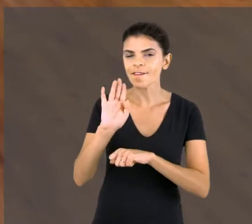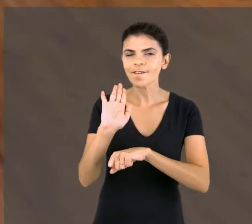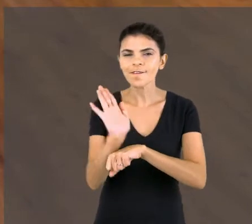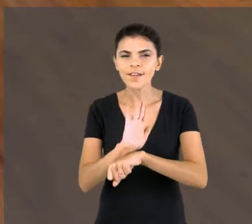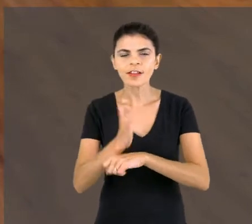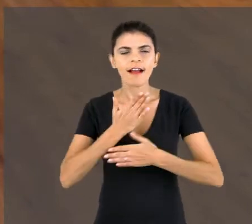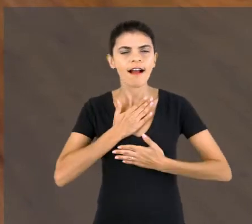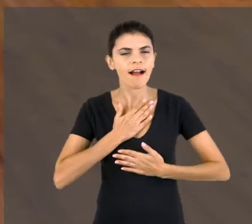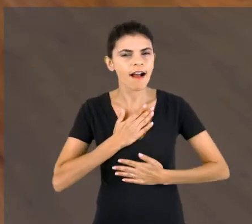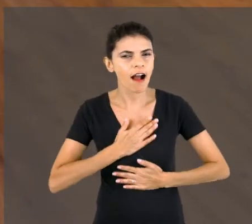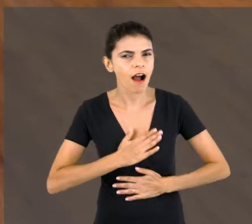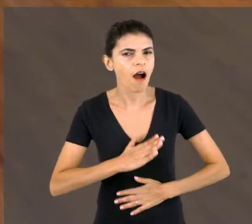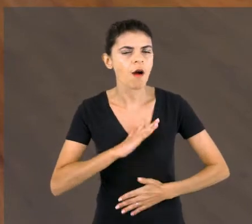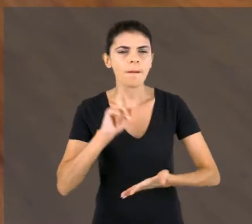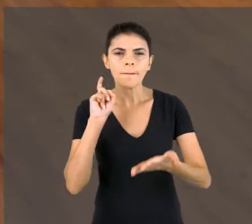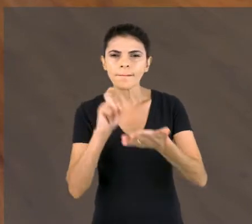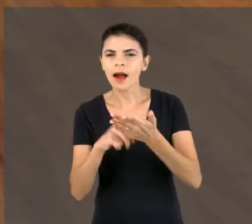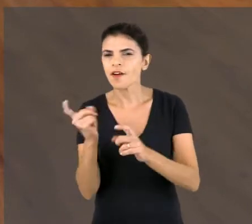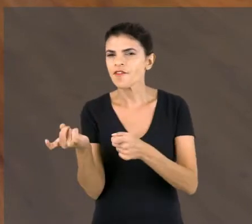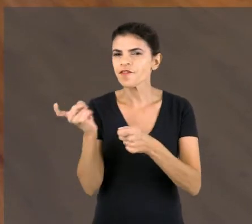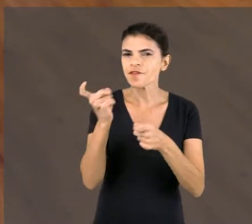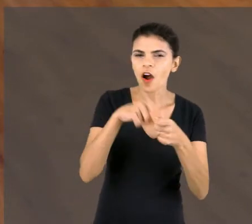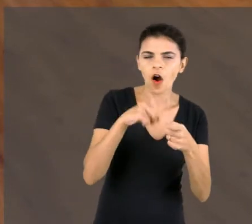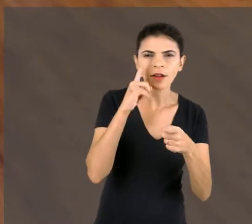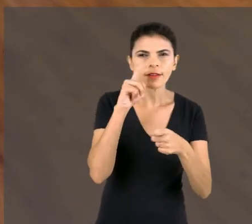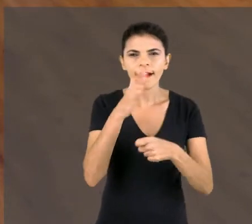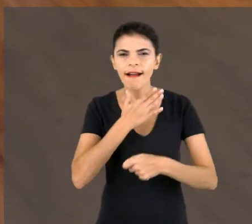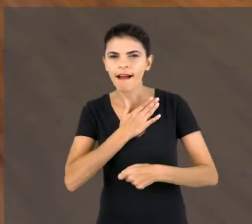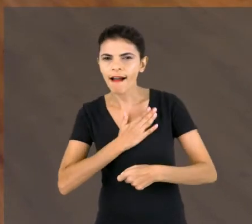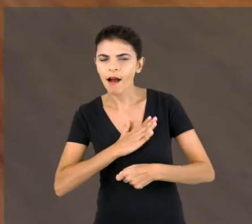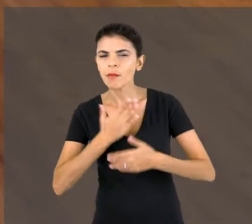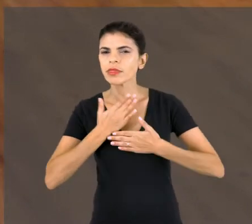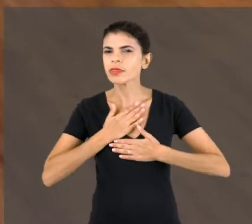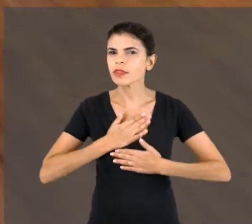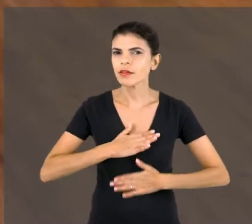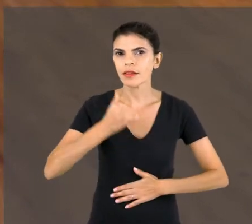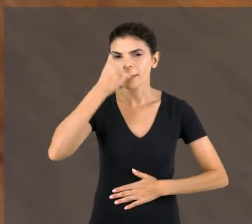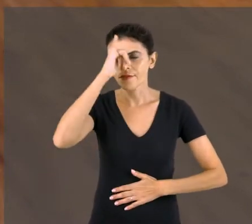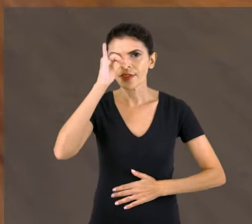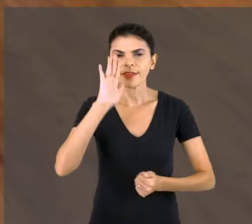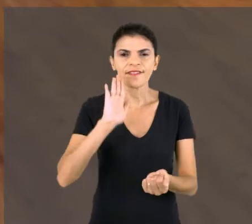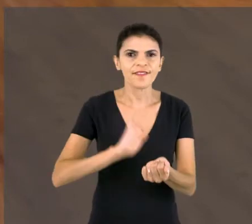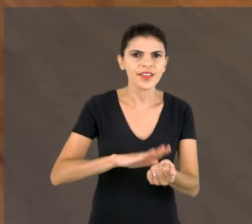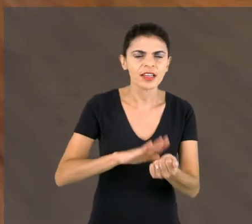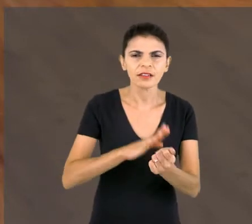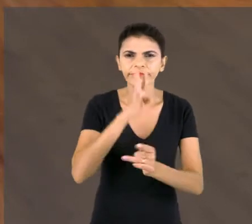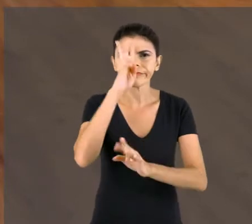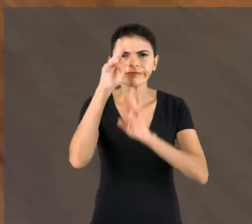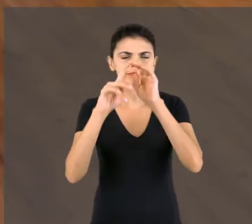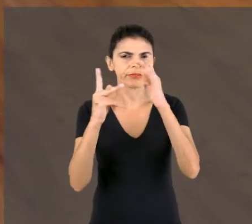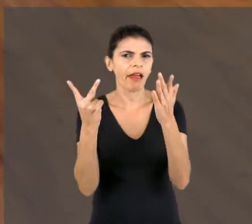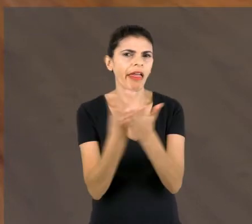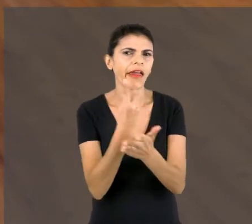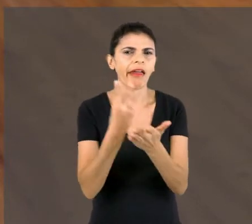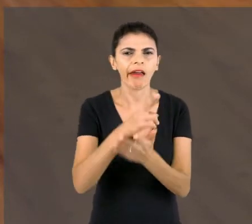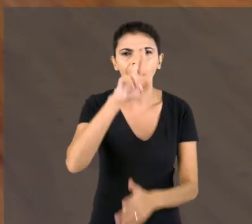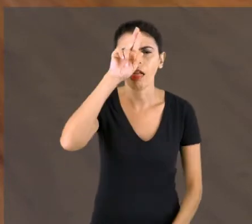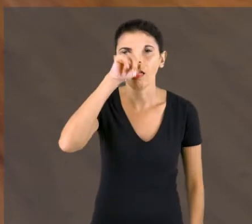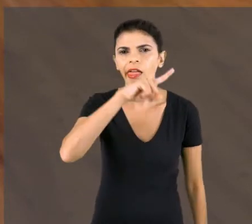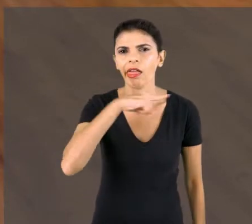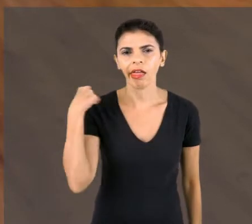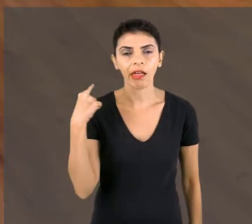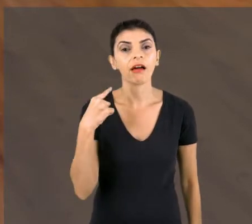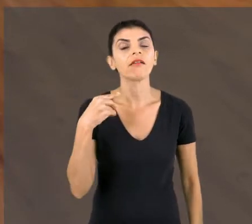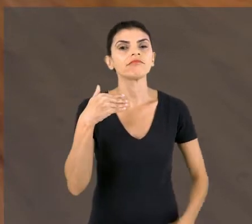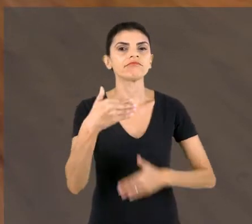uma forma calma, tranquila, para que a gente não pegue vícios nesse meio de caminho e a